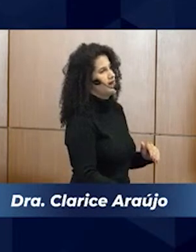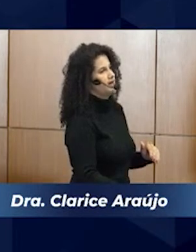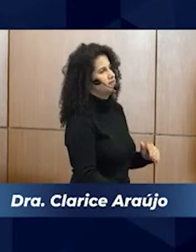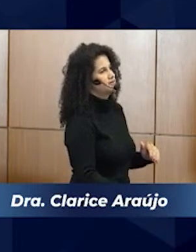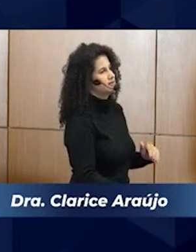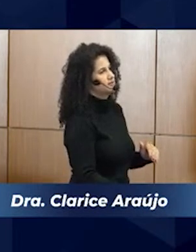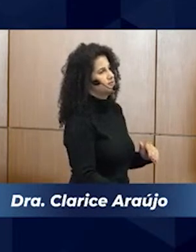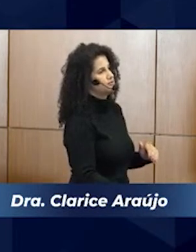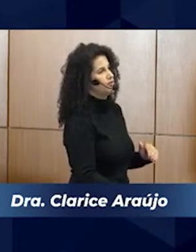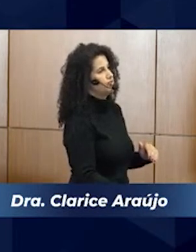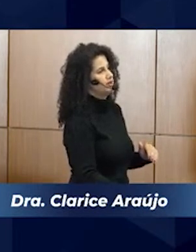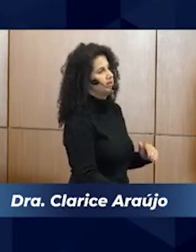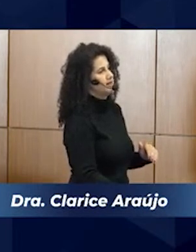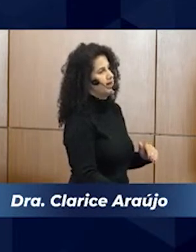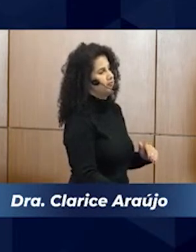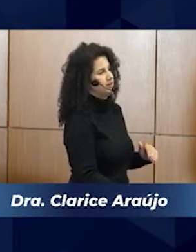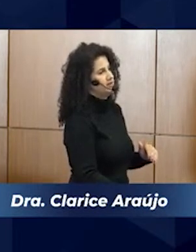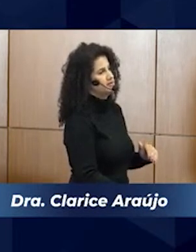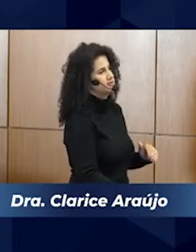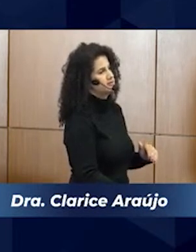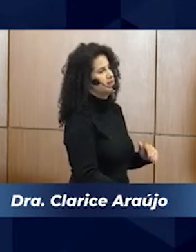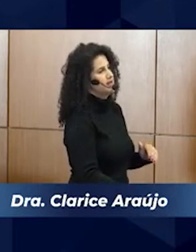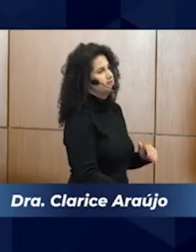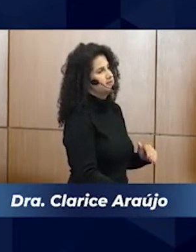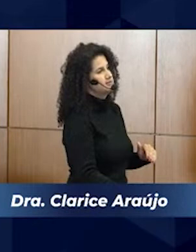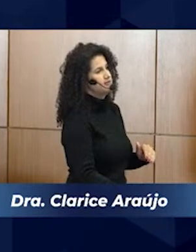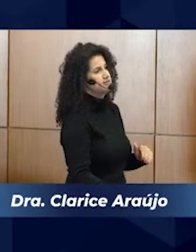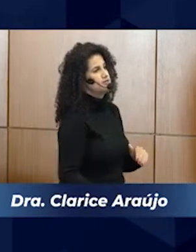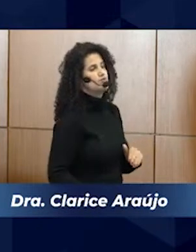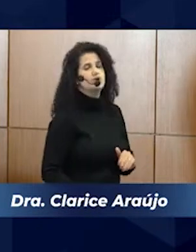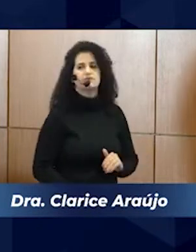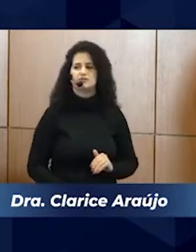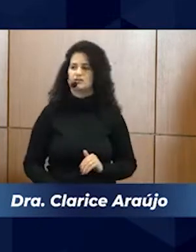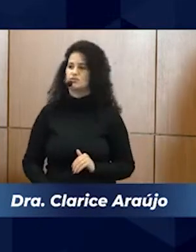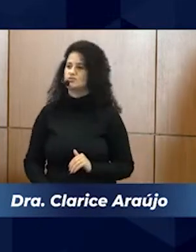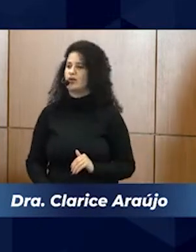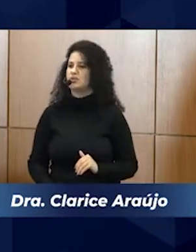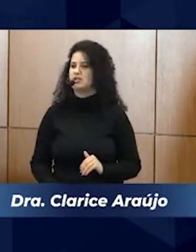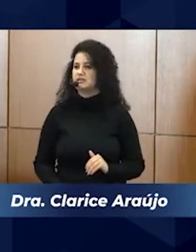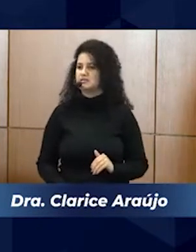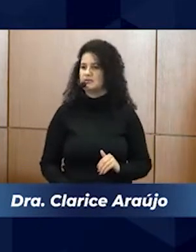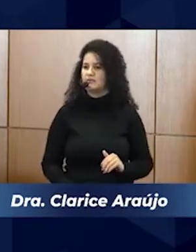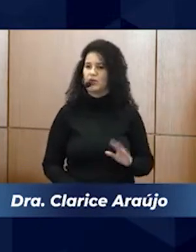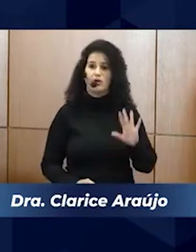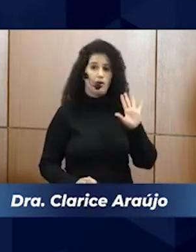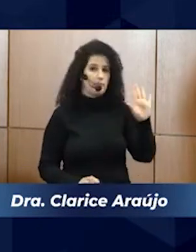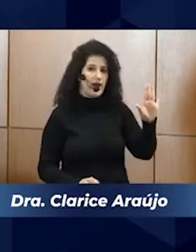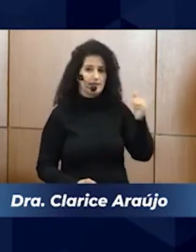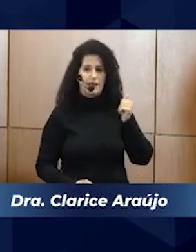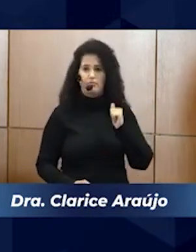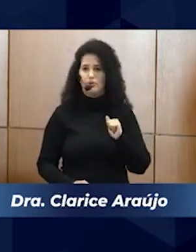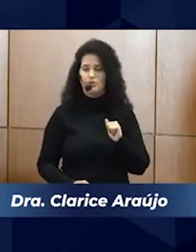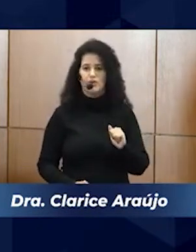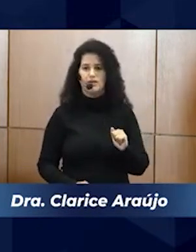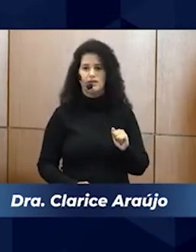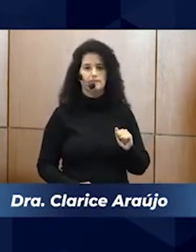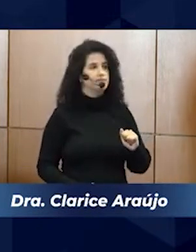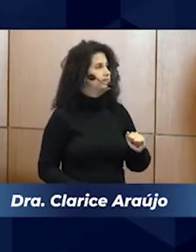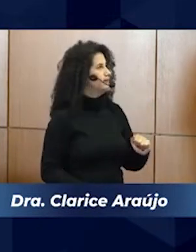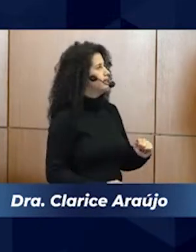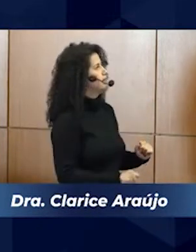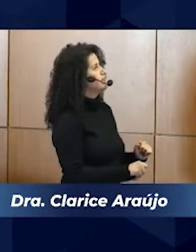vida diária, descanso e sono para crianças entre 0 e 5 anos e as suas famílias. Então, olha, ó, pá, está pronto